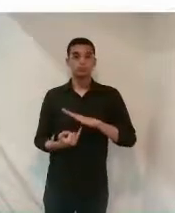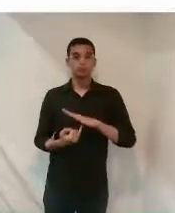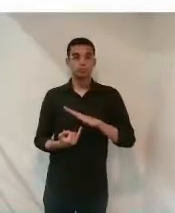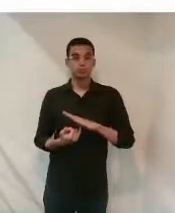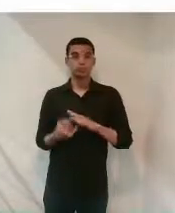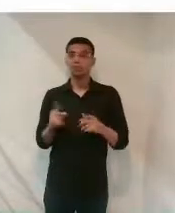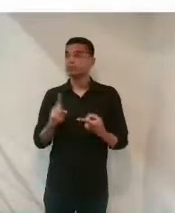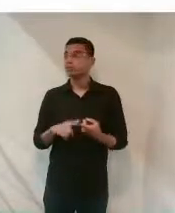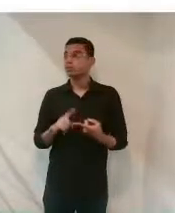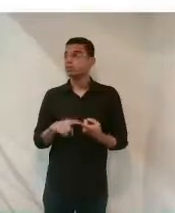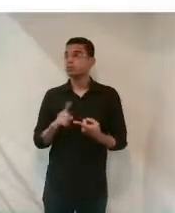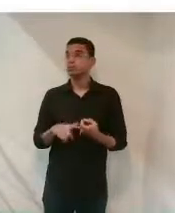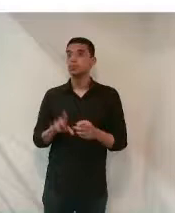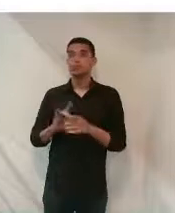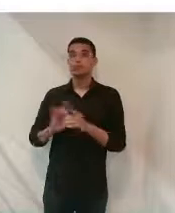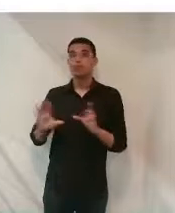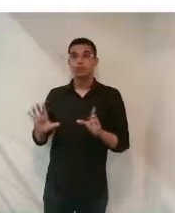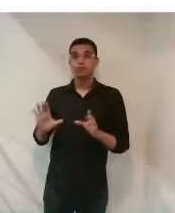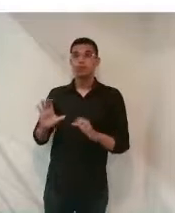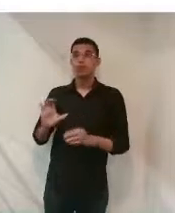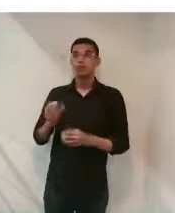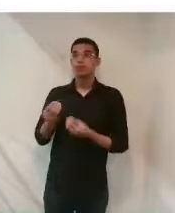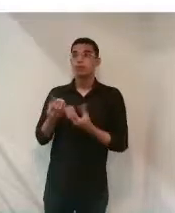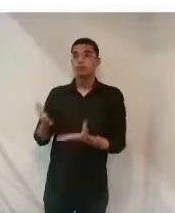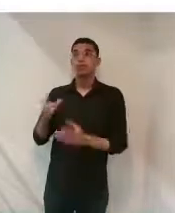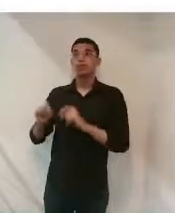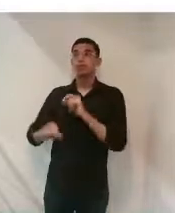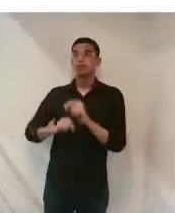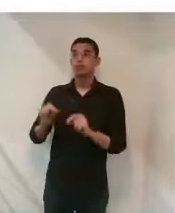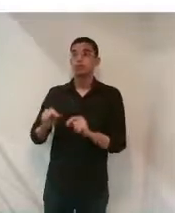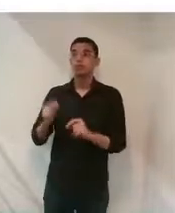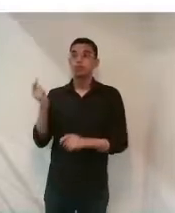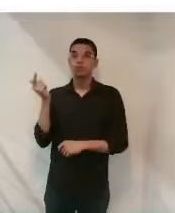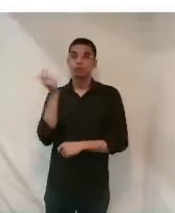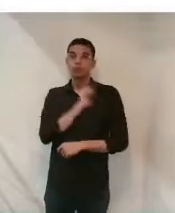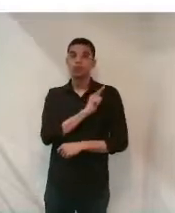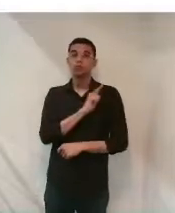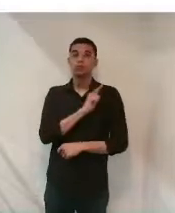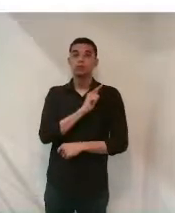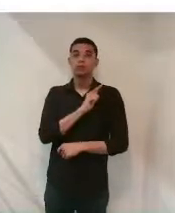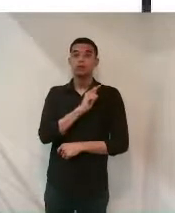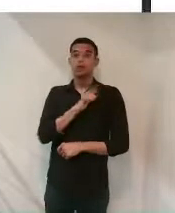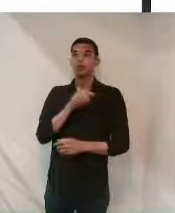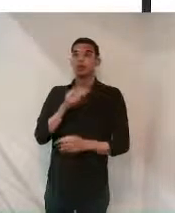a autorização concedida para a emissão do Recicla Mais.